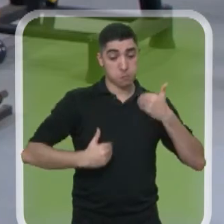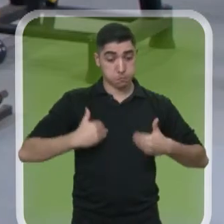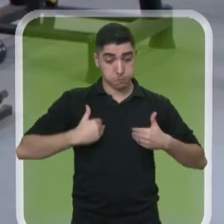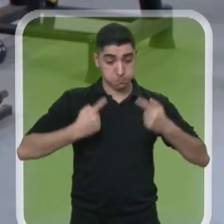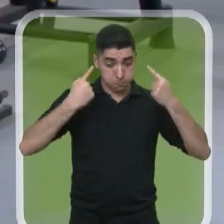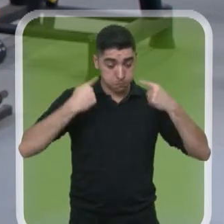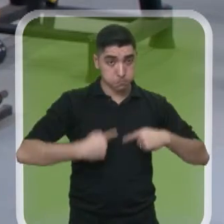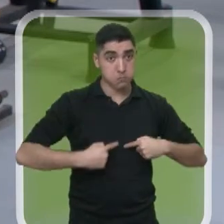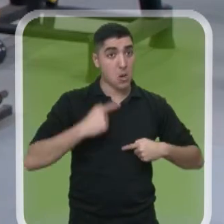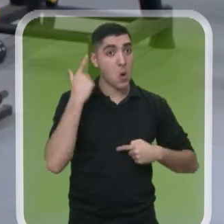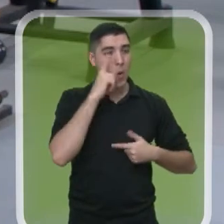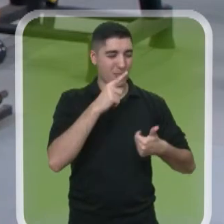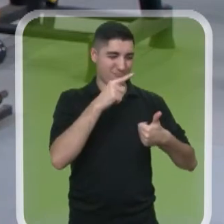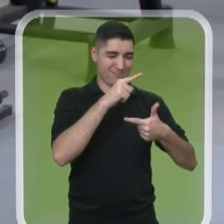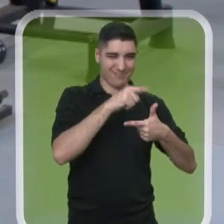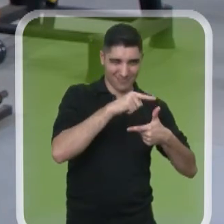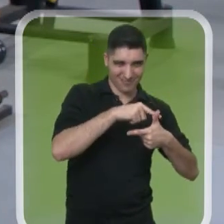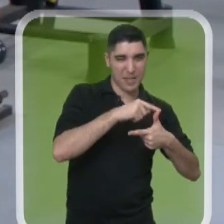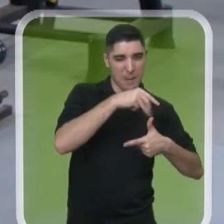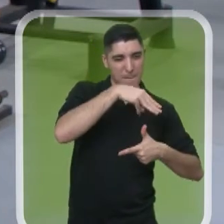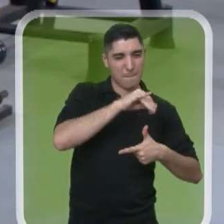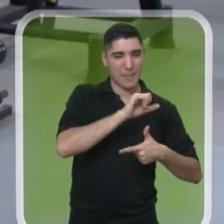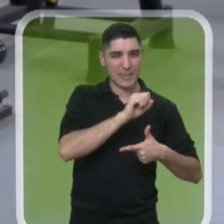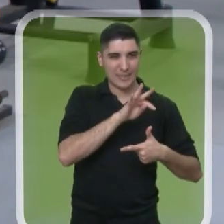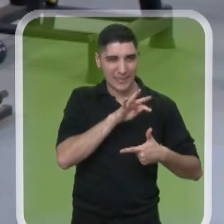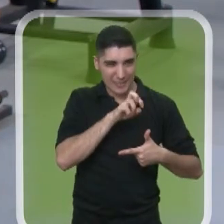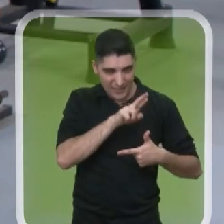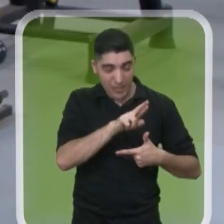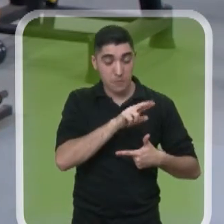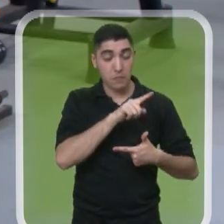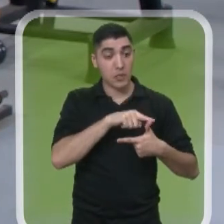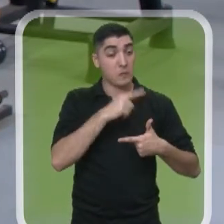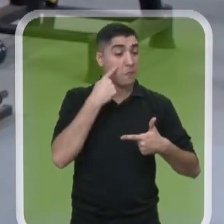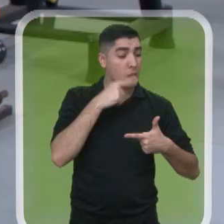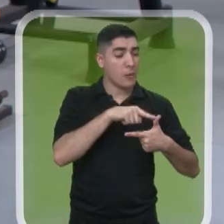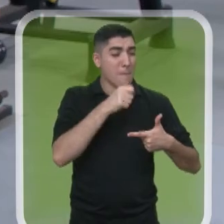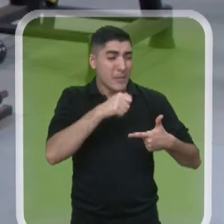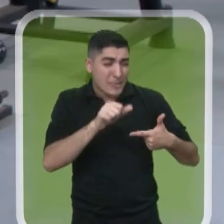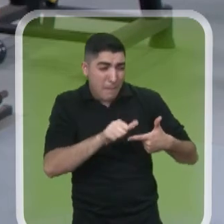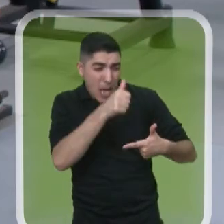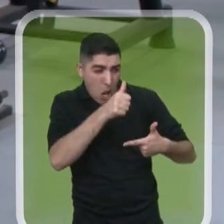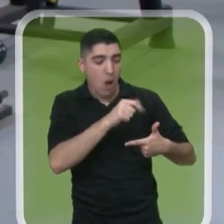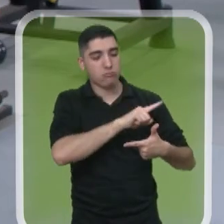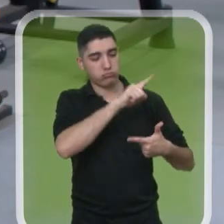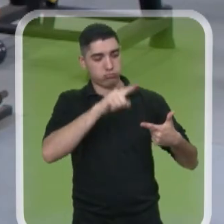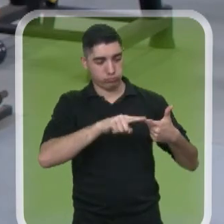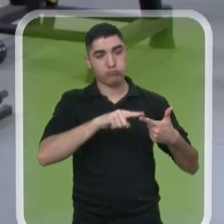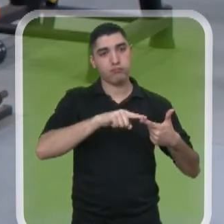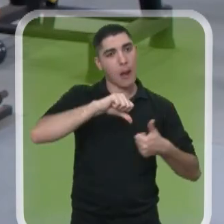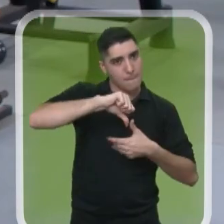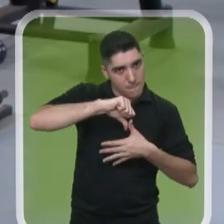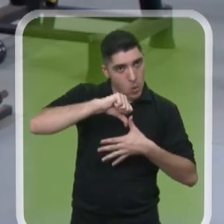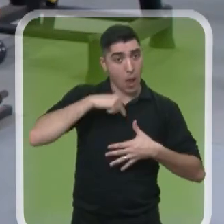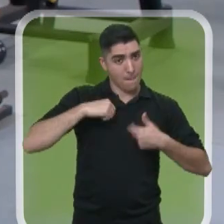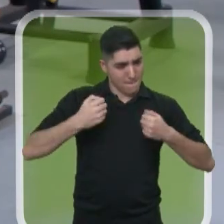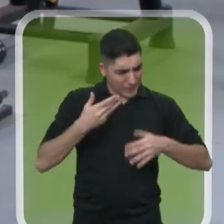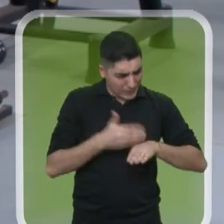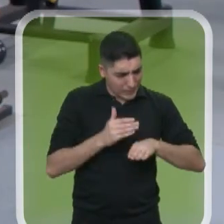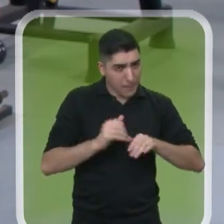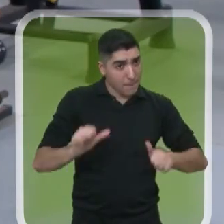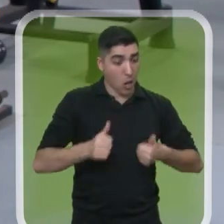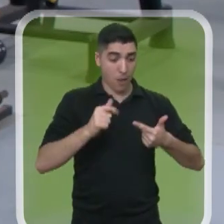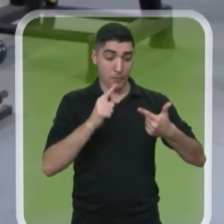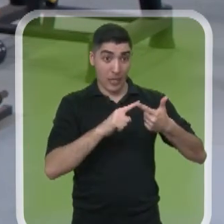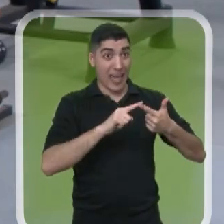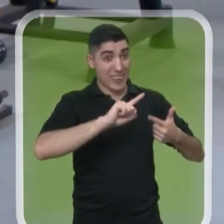no Mr. Olímpia, ver o que precisa ser mudado e melhorado para o Sul-Americano, e depois do Sul-Americano,